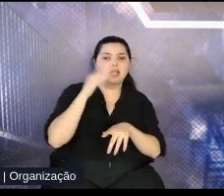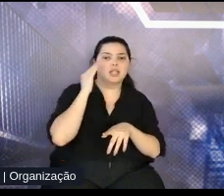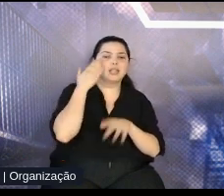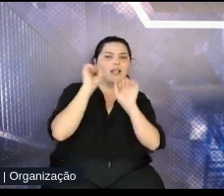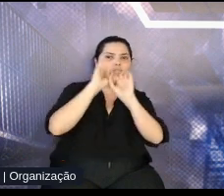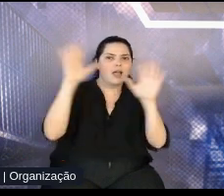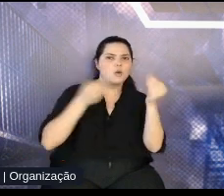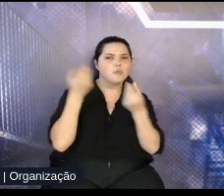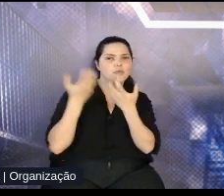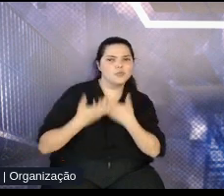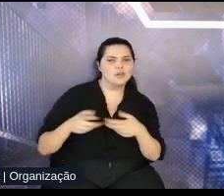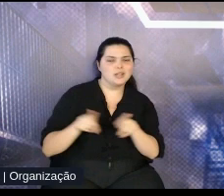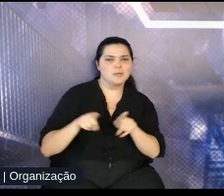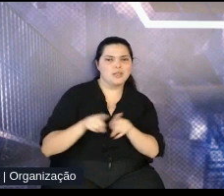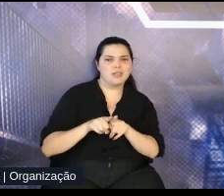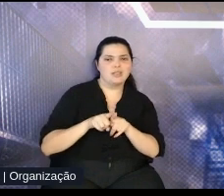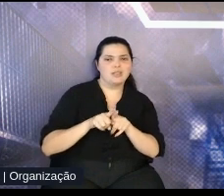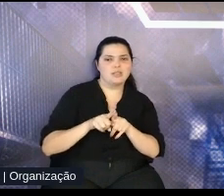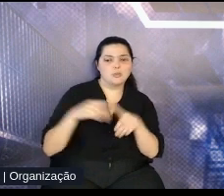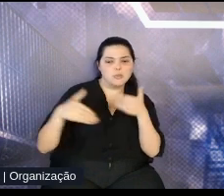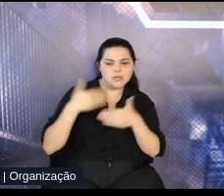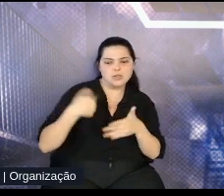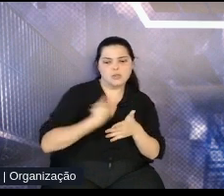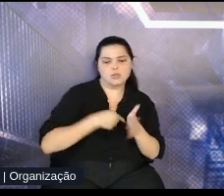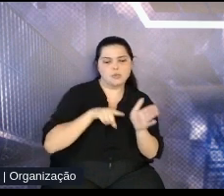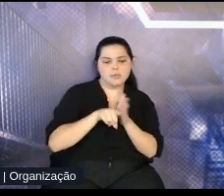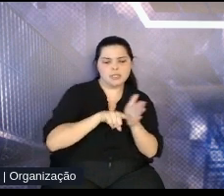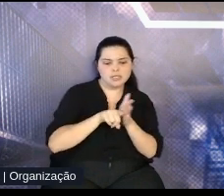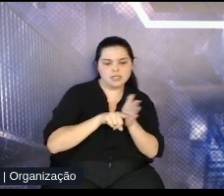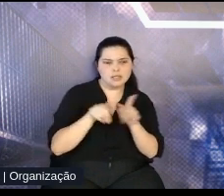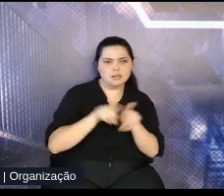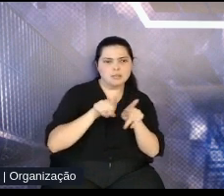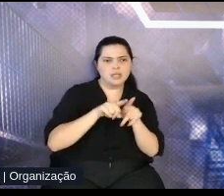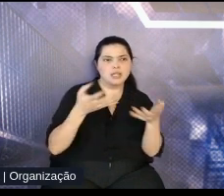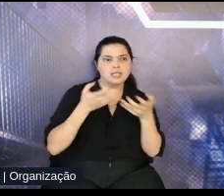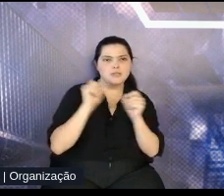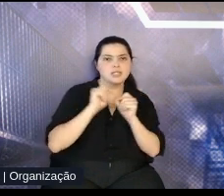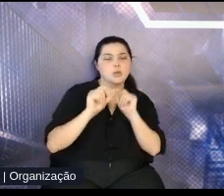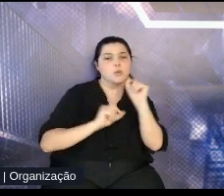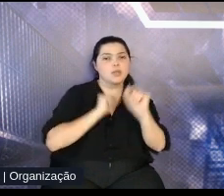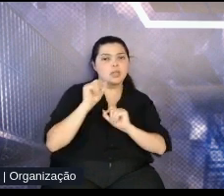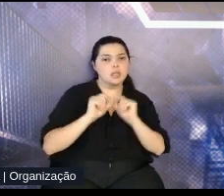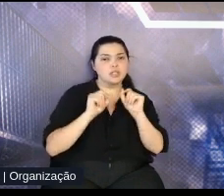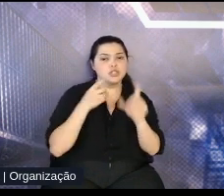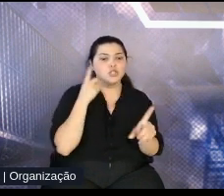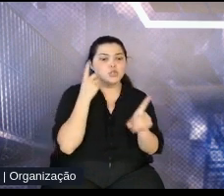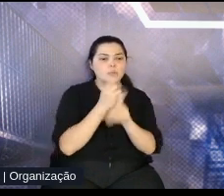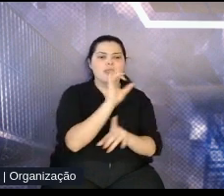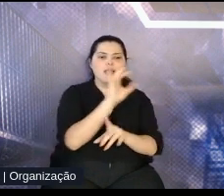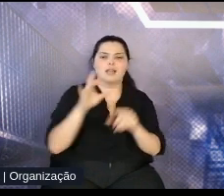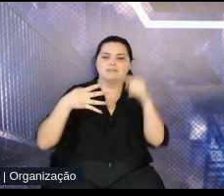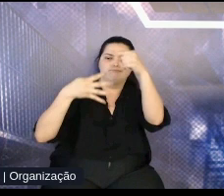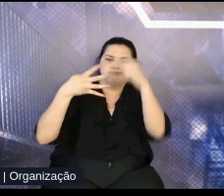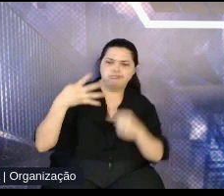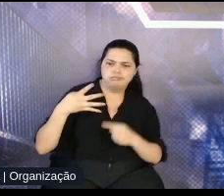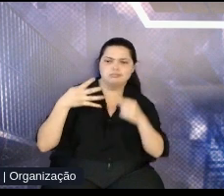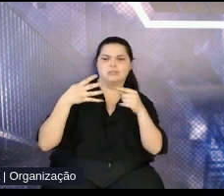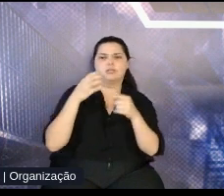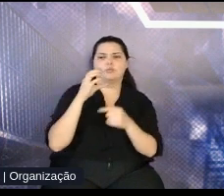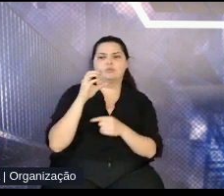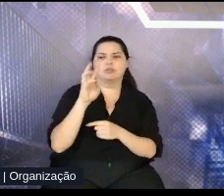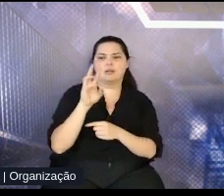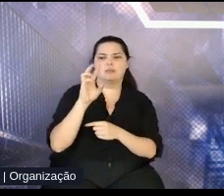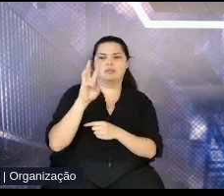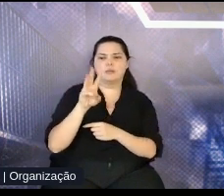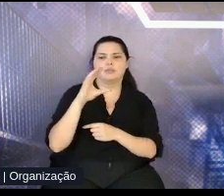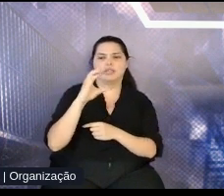E aí, dentro do nosso processo de pesquisa, né, a gente procurou desvendar mais cada um desses aspectos da WCAG e de